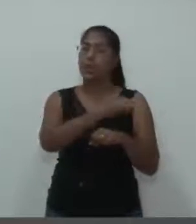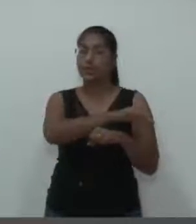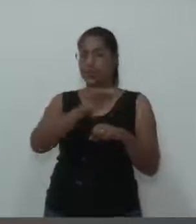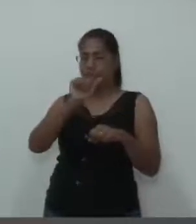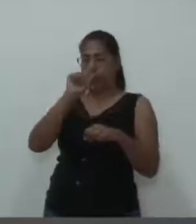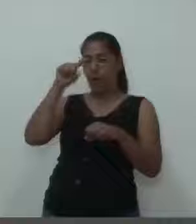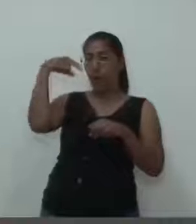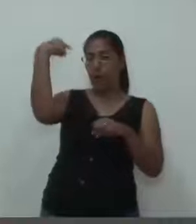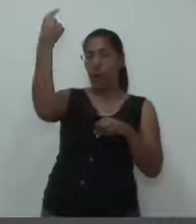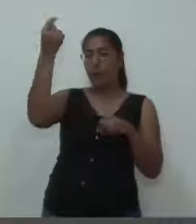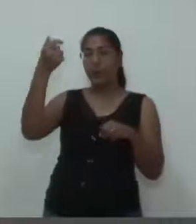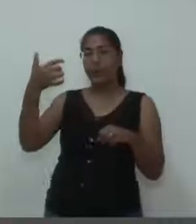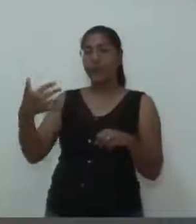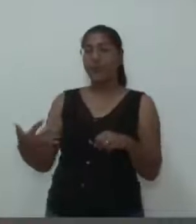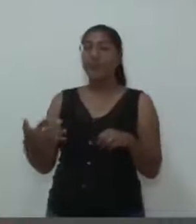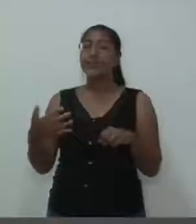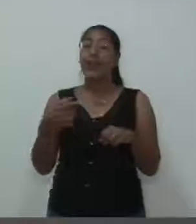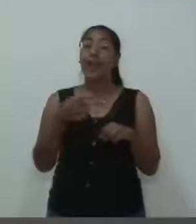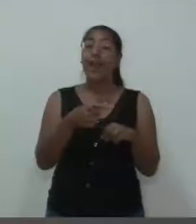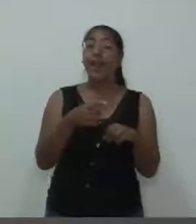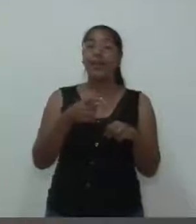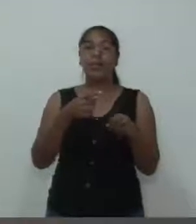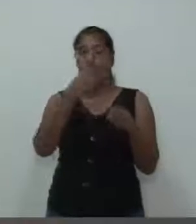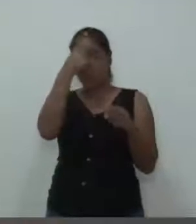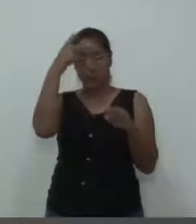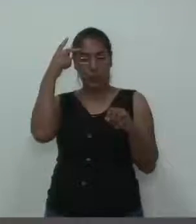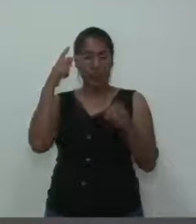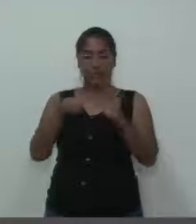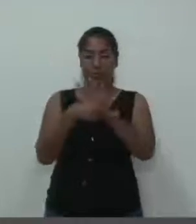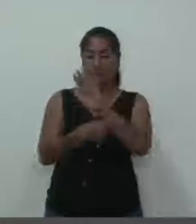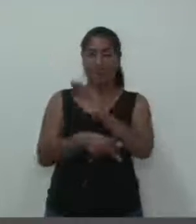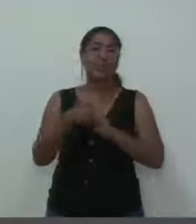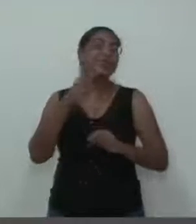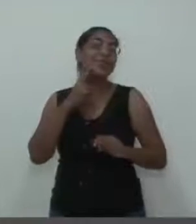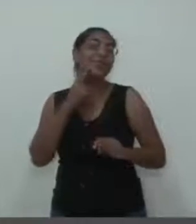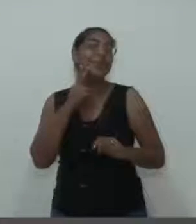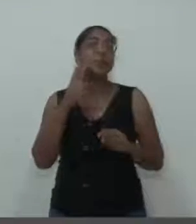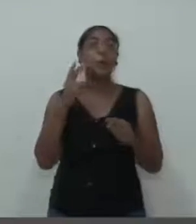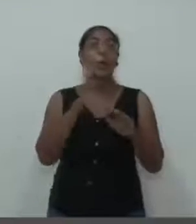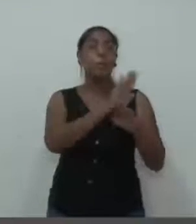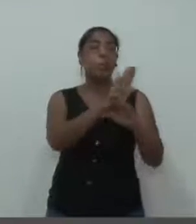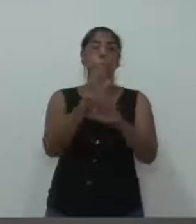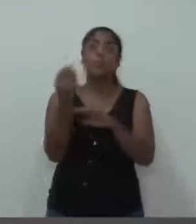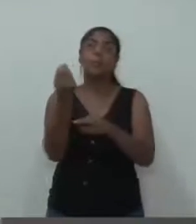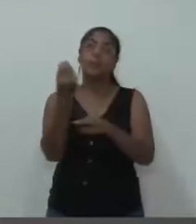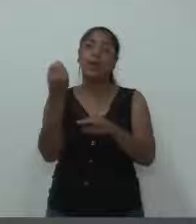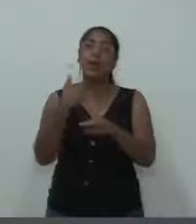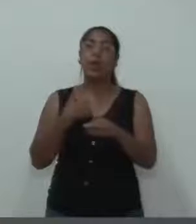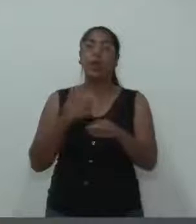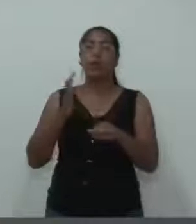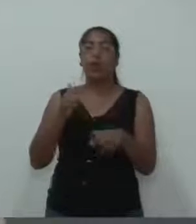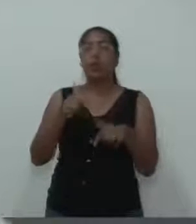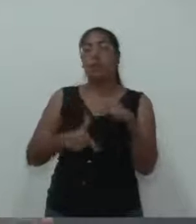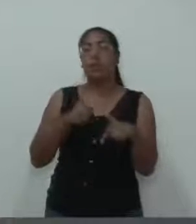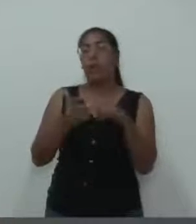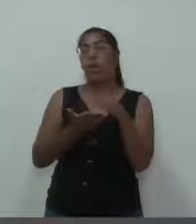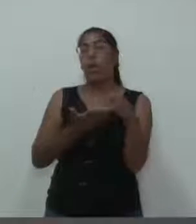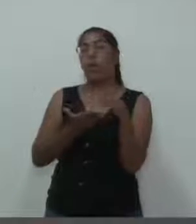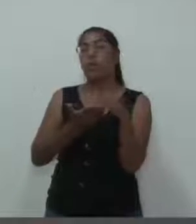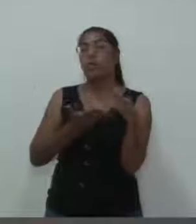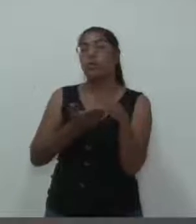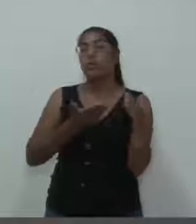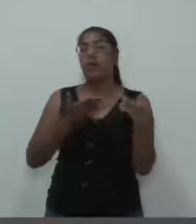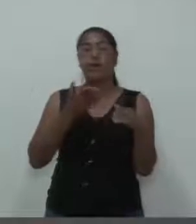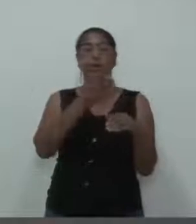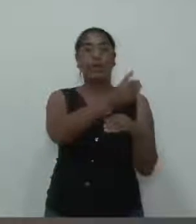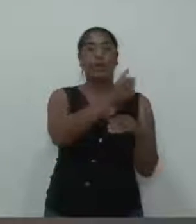dessa questão, como que é o resgate do vinhedense. Eu comecei a fazer um trabalho através de requerimentos, através de visitação em alguns pontos, e é triste quando você